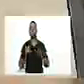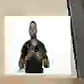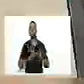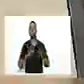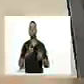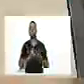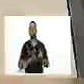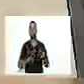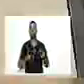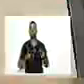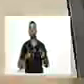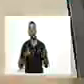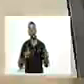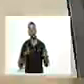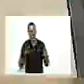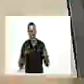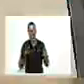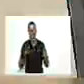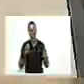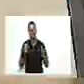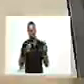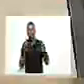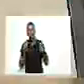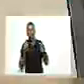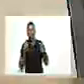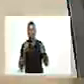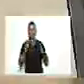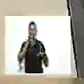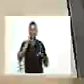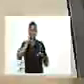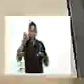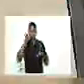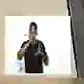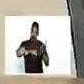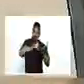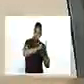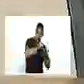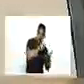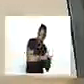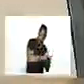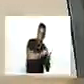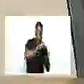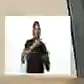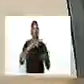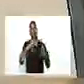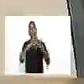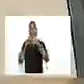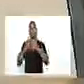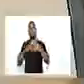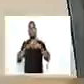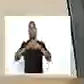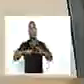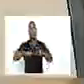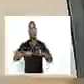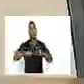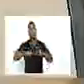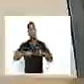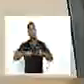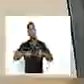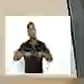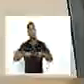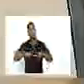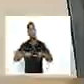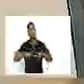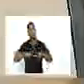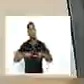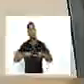dar possibilidades pra gente se a gente vai contratar mais gente se a gente vai colocar um caminhão varredor no centro da cidade e tirar